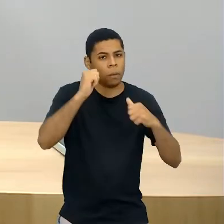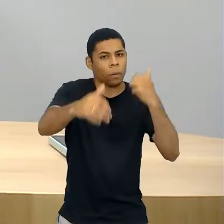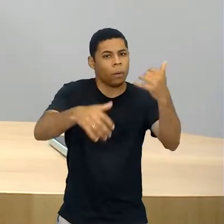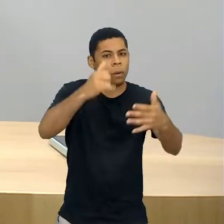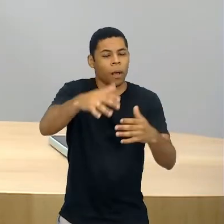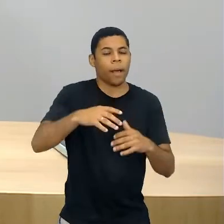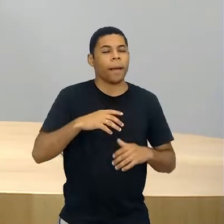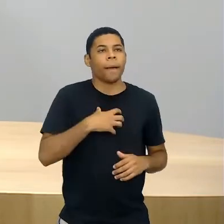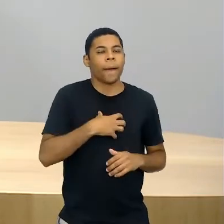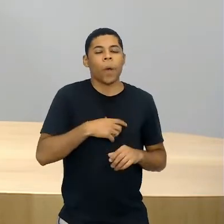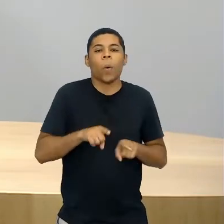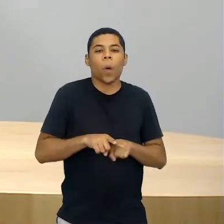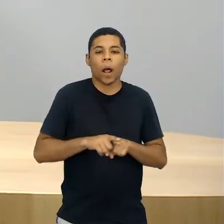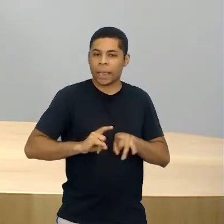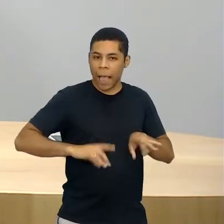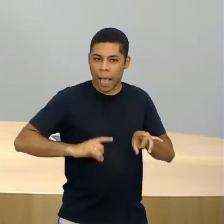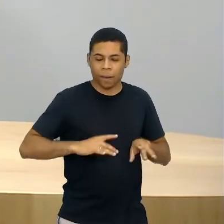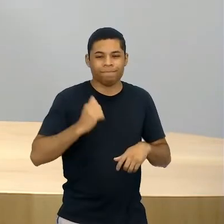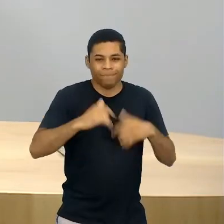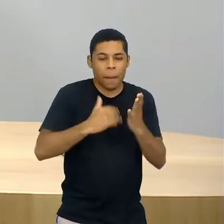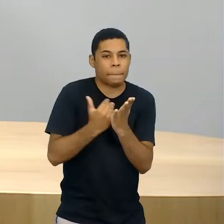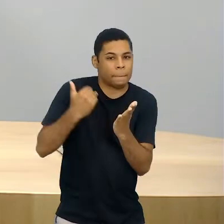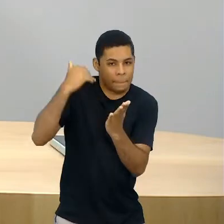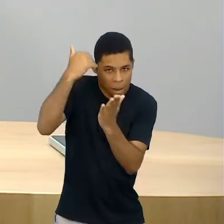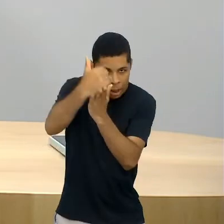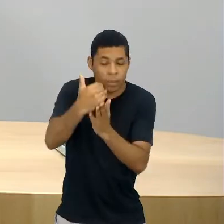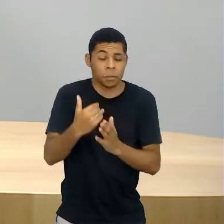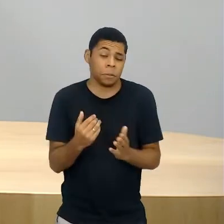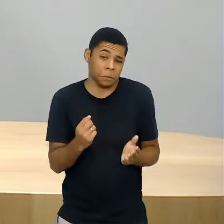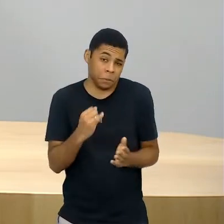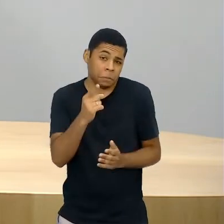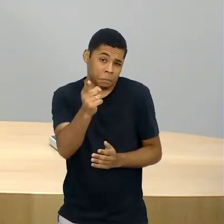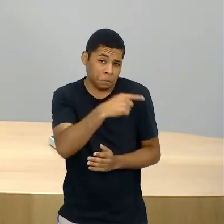aluno pode estar pesquisando, né, caso